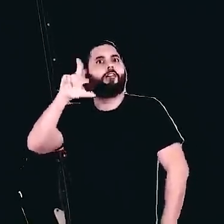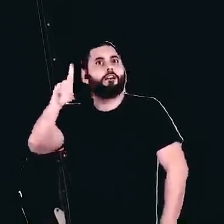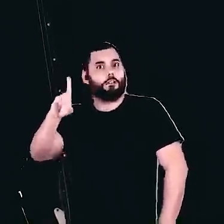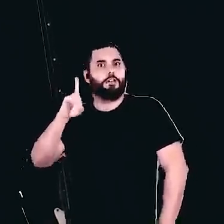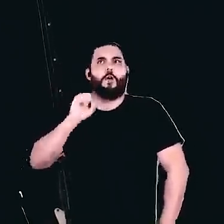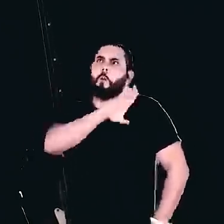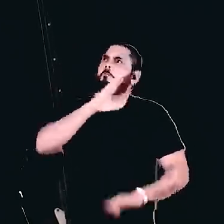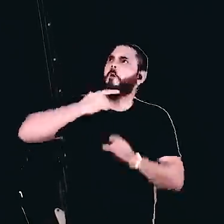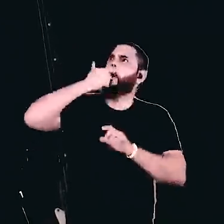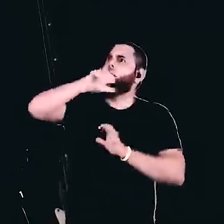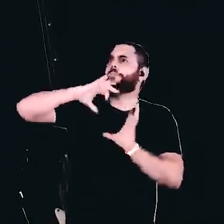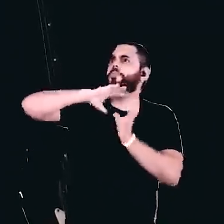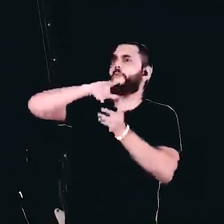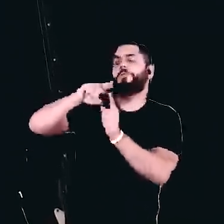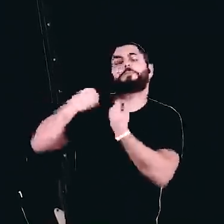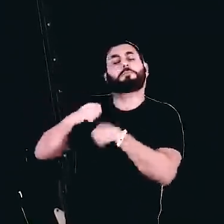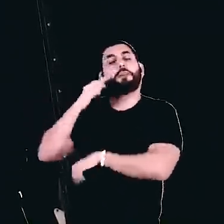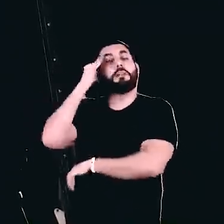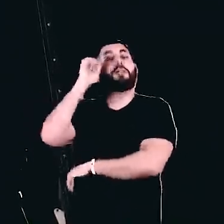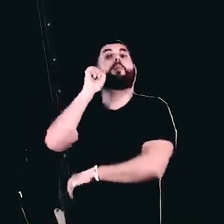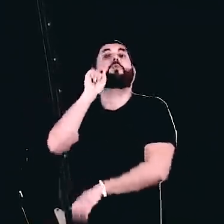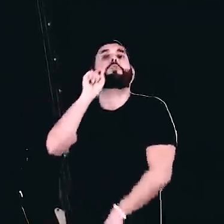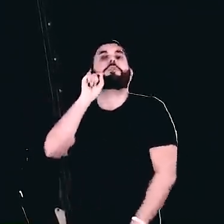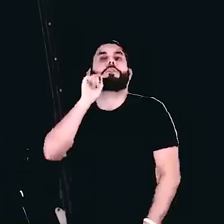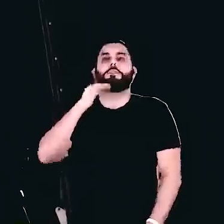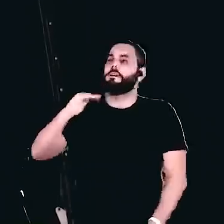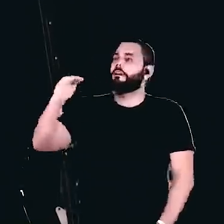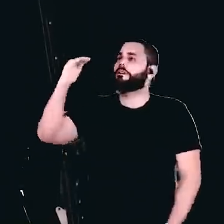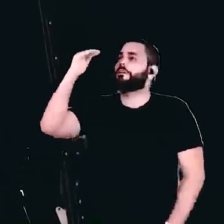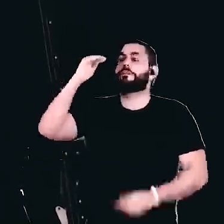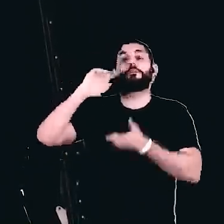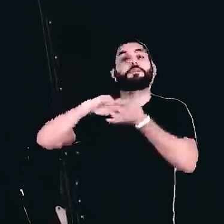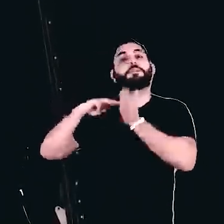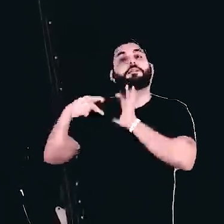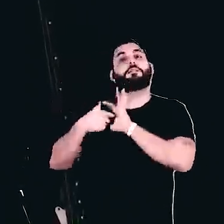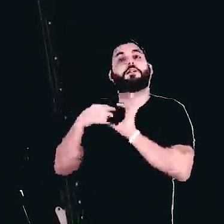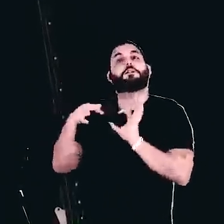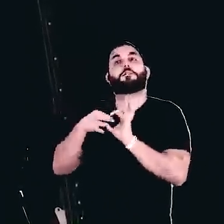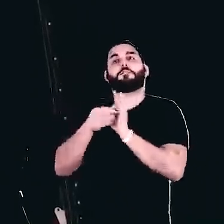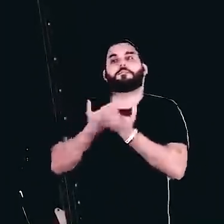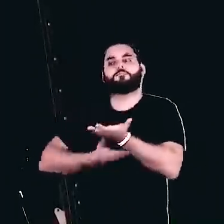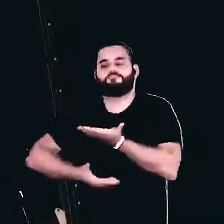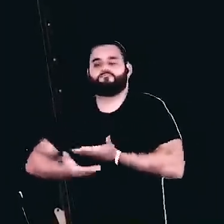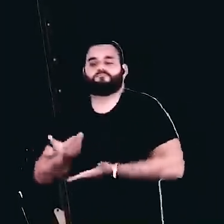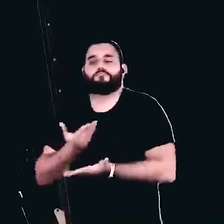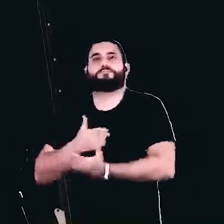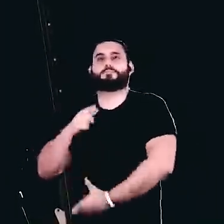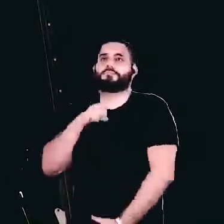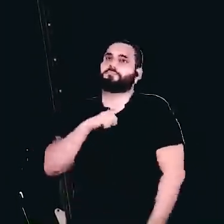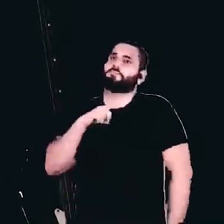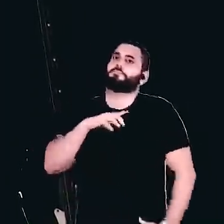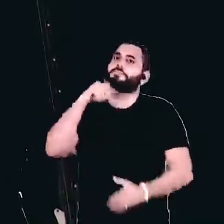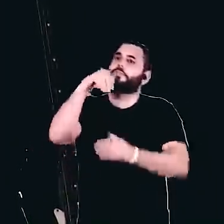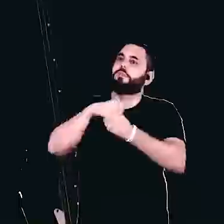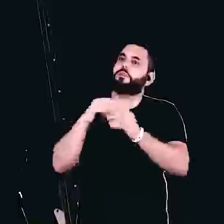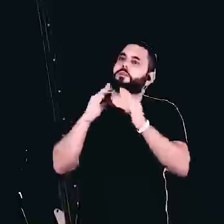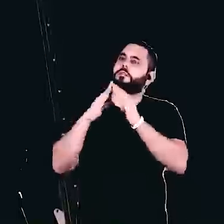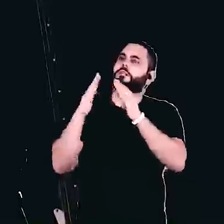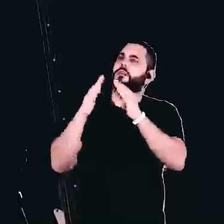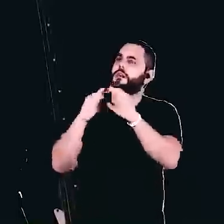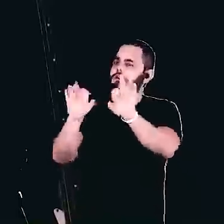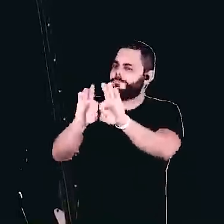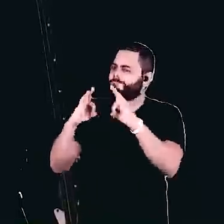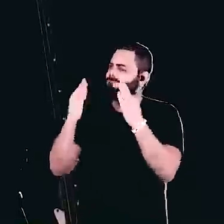mundo. Mas nós precisamos entender que grandeza precisa estar associada com os nossos relacionamentos. Dentro da nossa casa, na